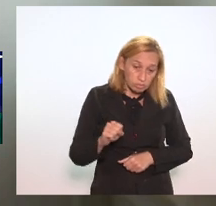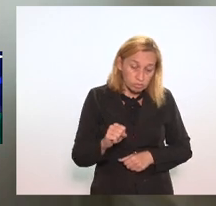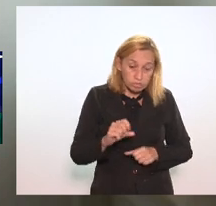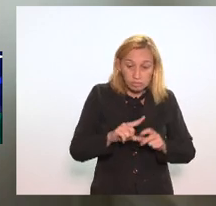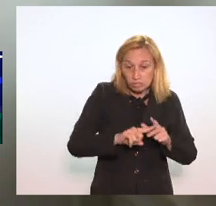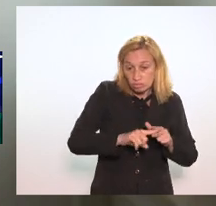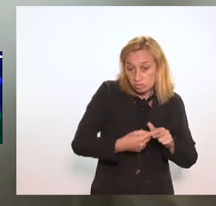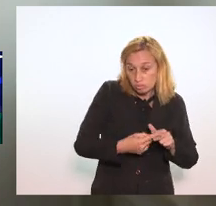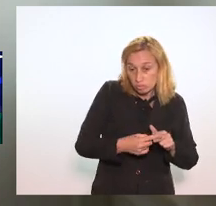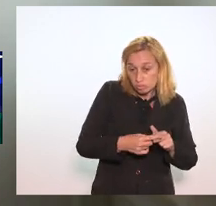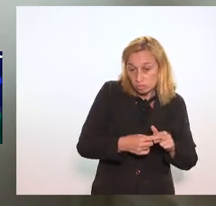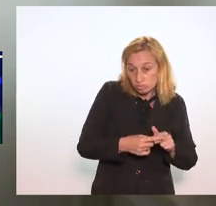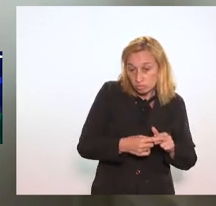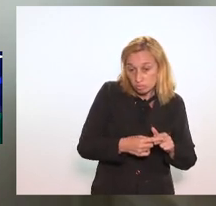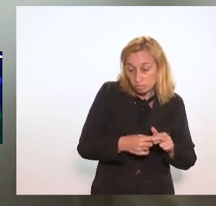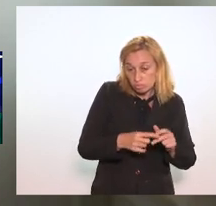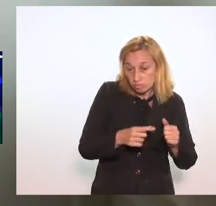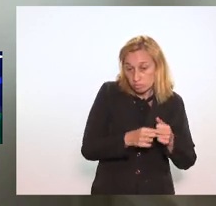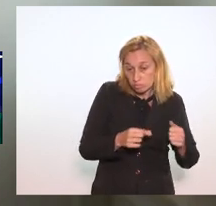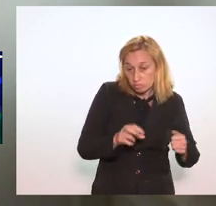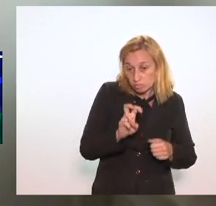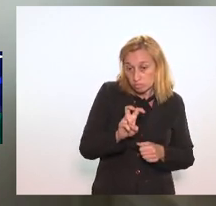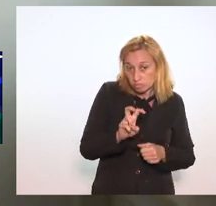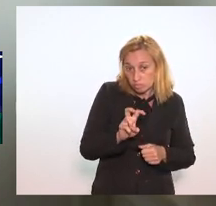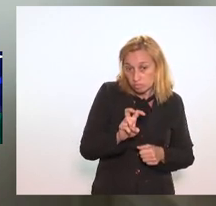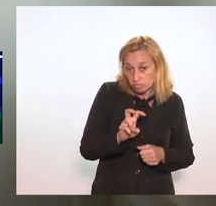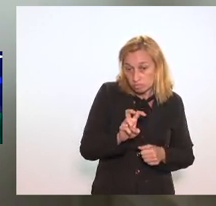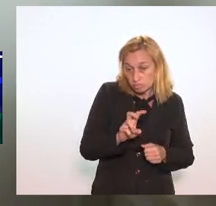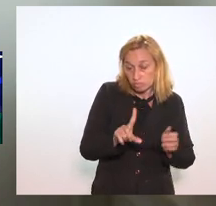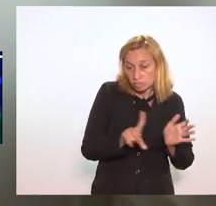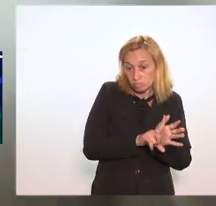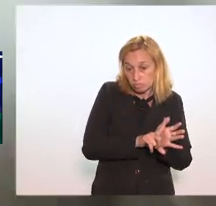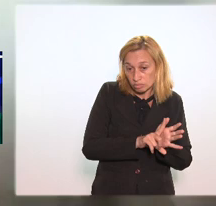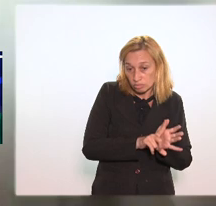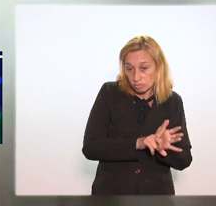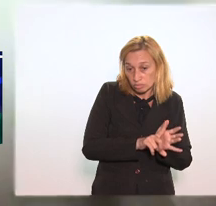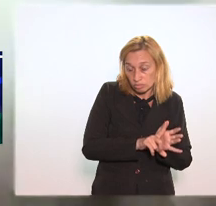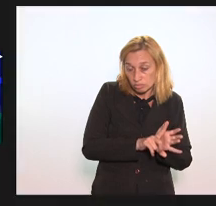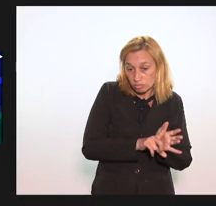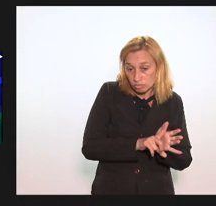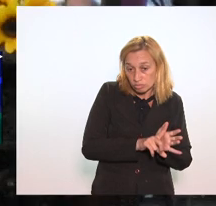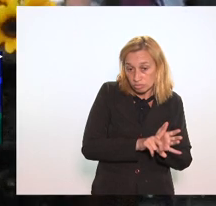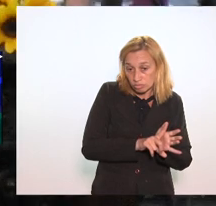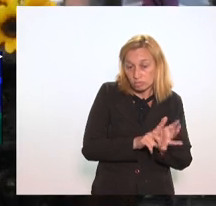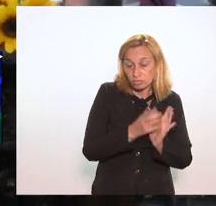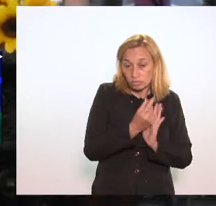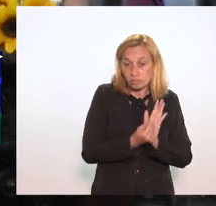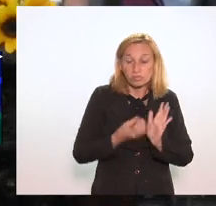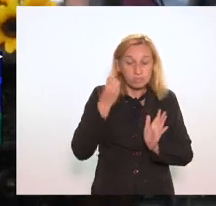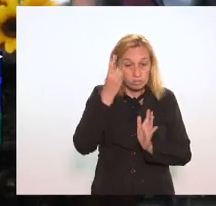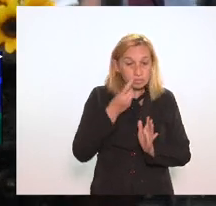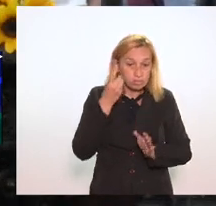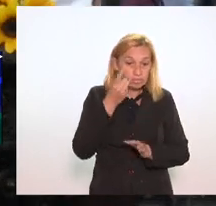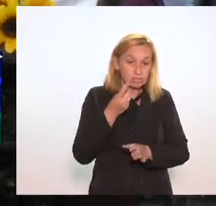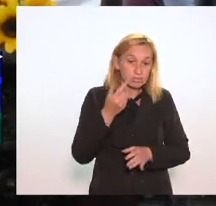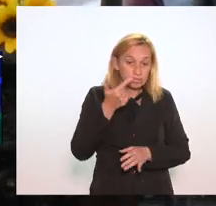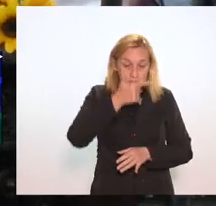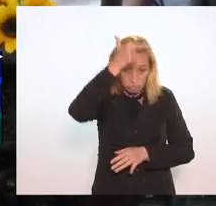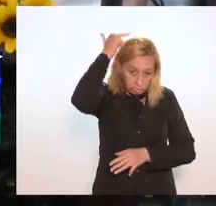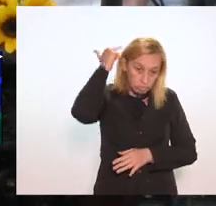modifique-se o artigo quinto para ler o jornal de orçamento acatado o voto do deputado Luiz